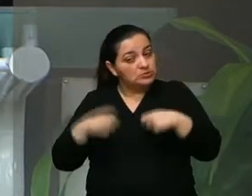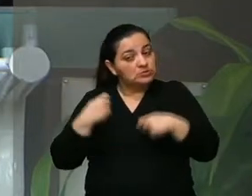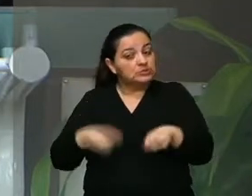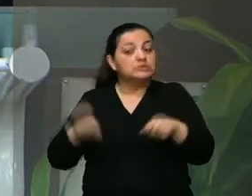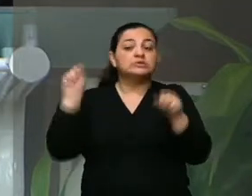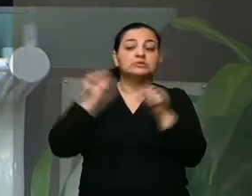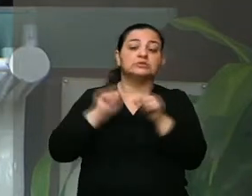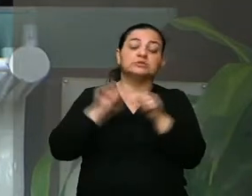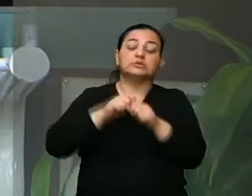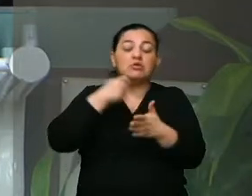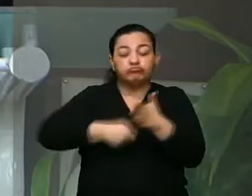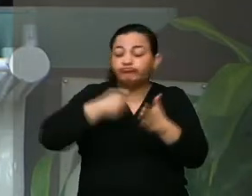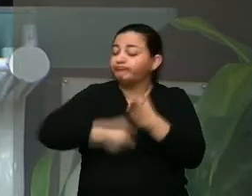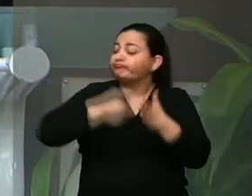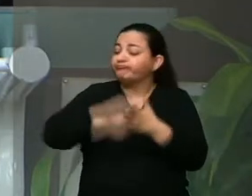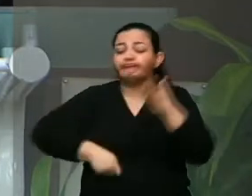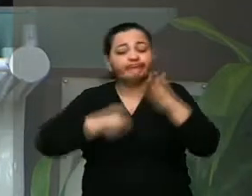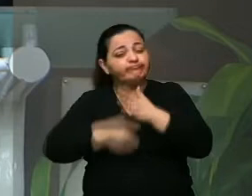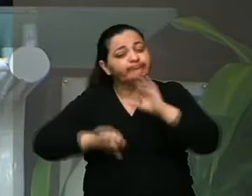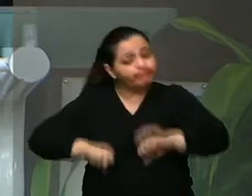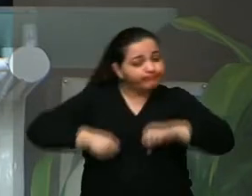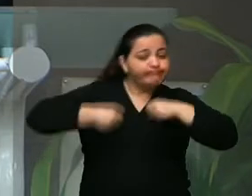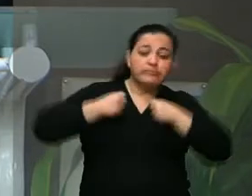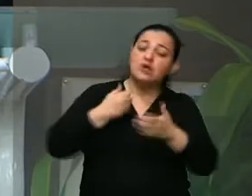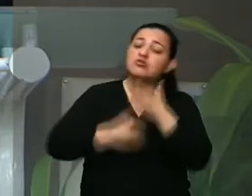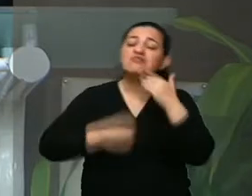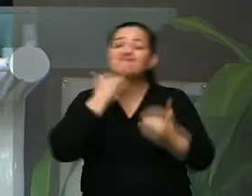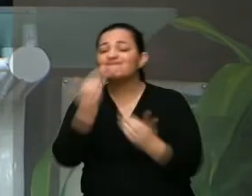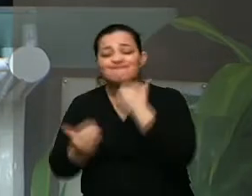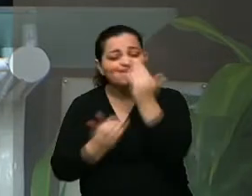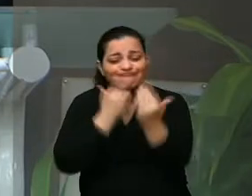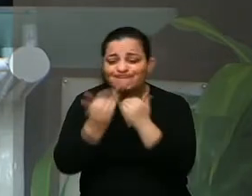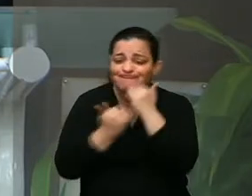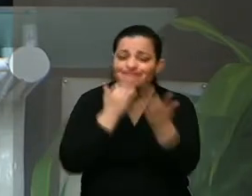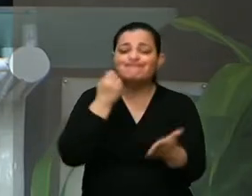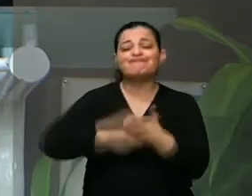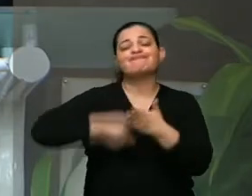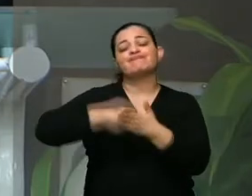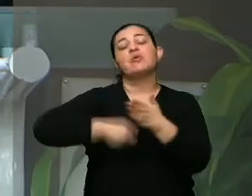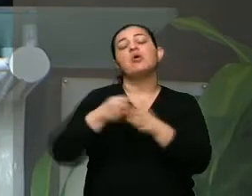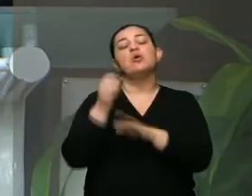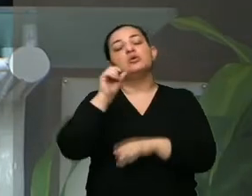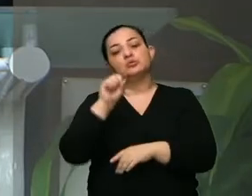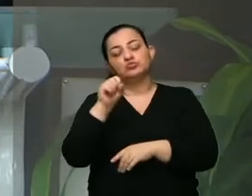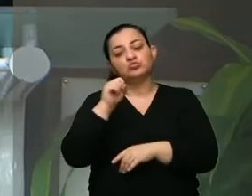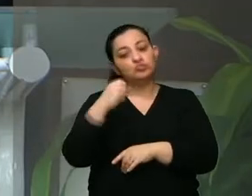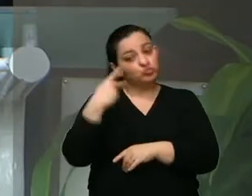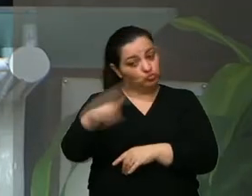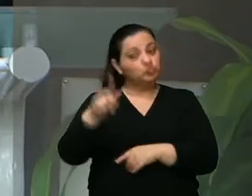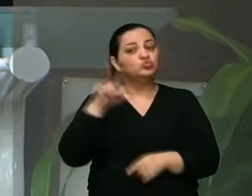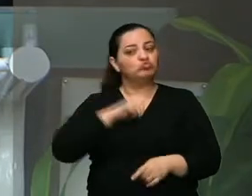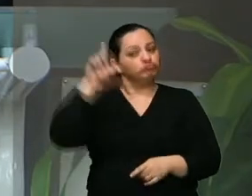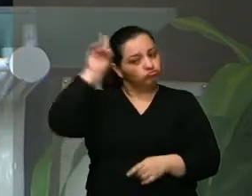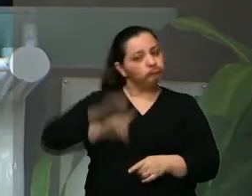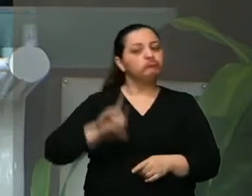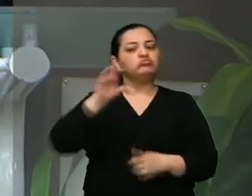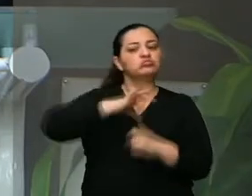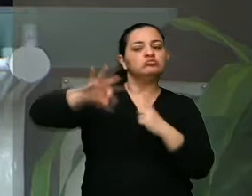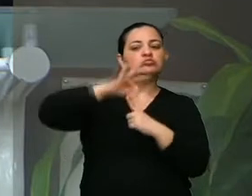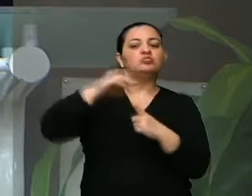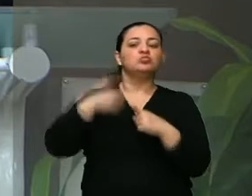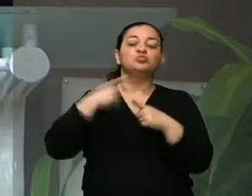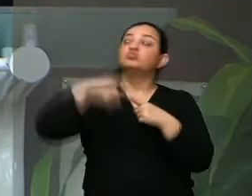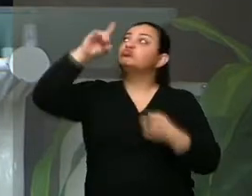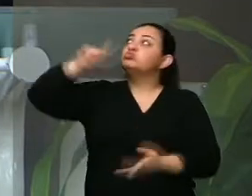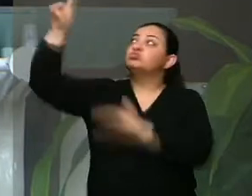e você diz mas eu não tô dando conta não só não consigo mas todos lutando você tem direito ao espírito santo porque deus